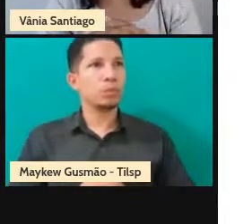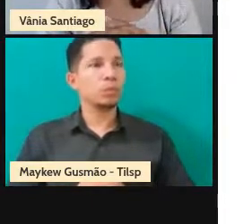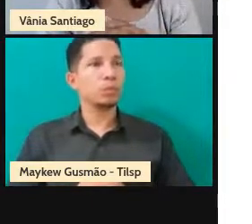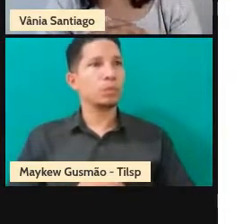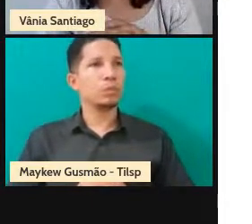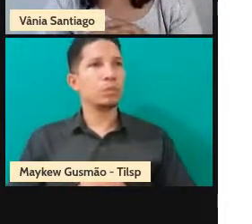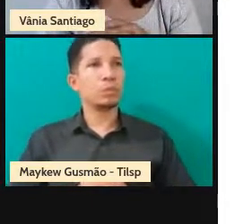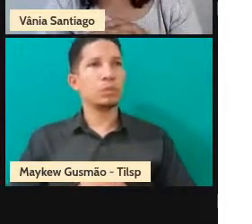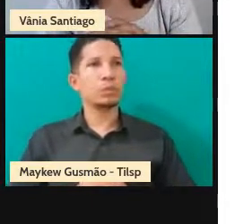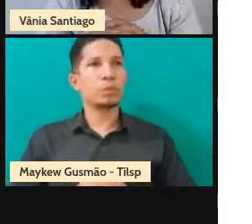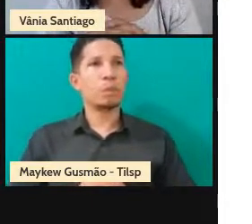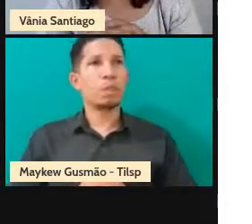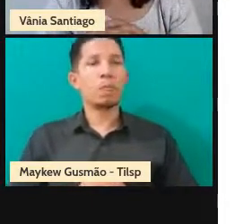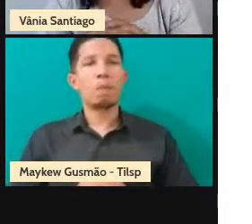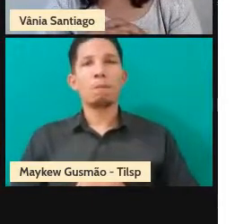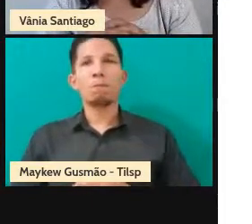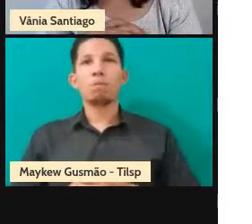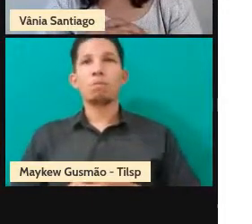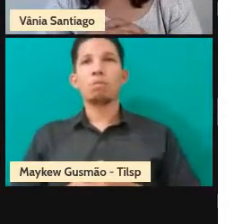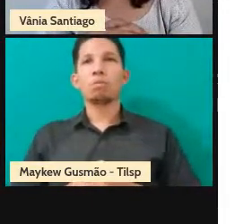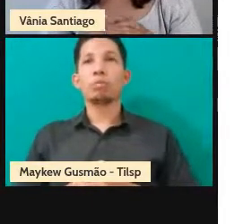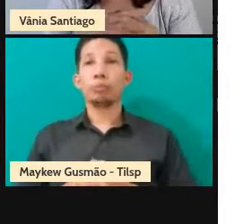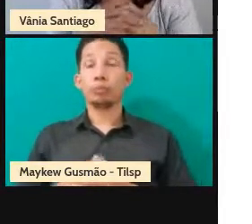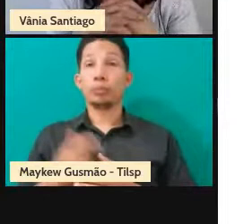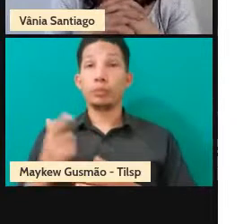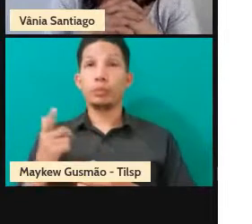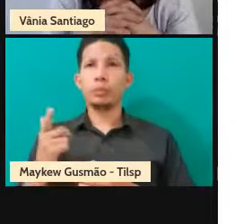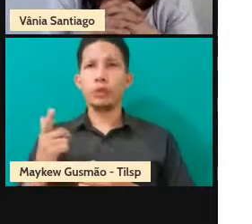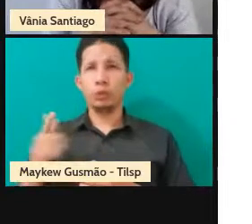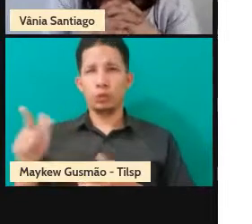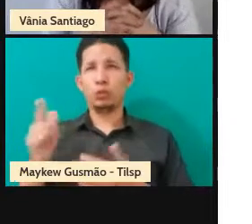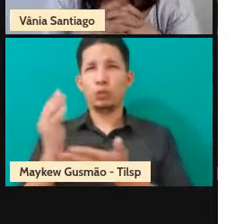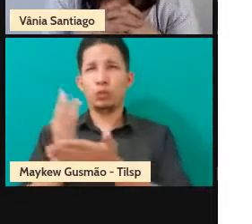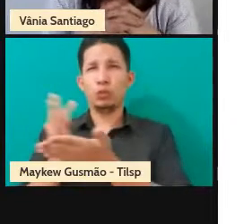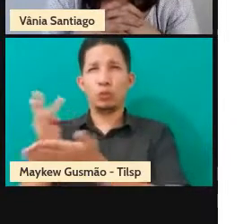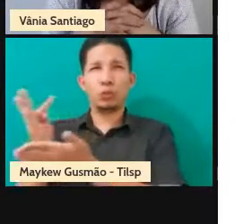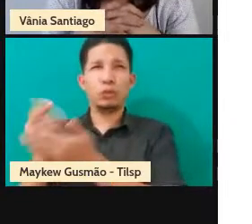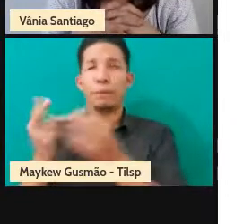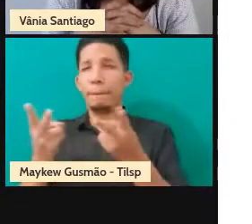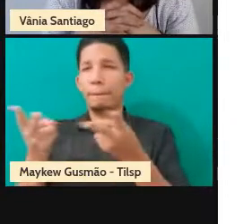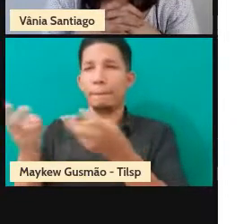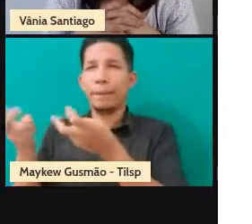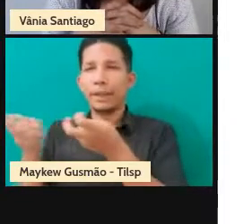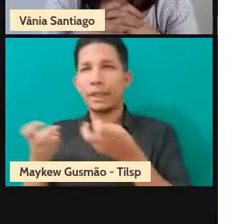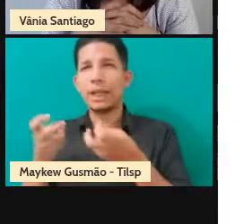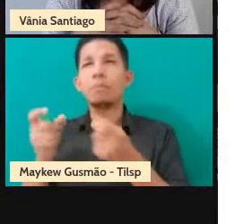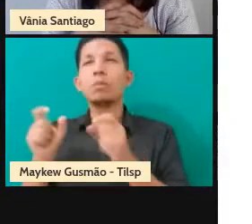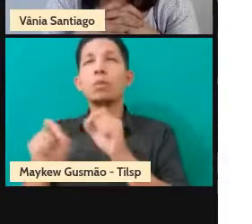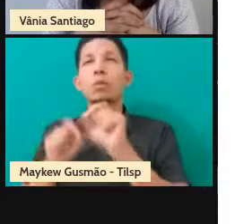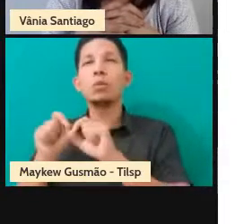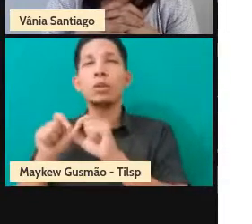Já nas outras produções, a gente vê